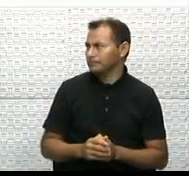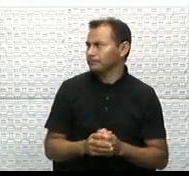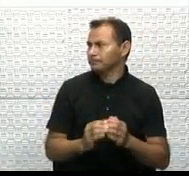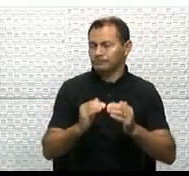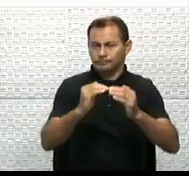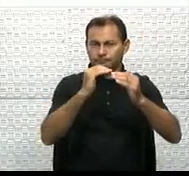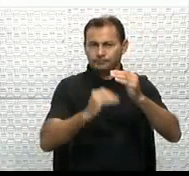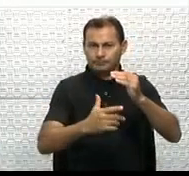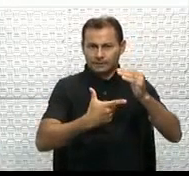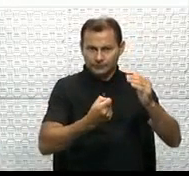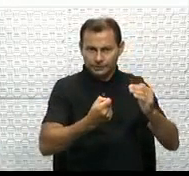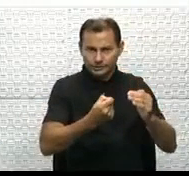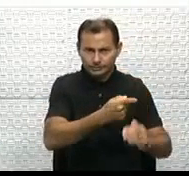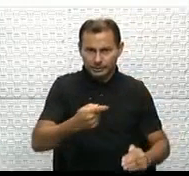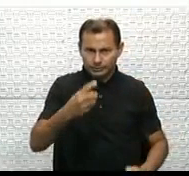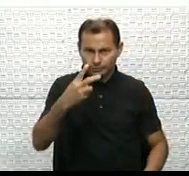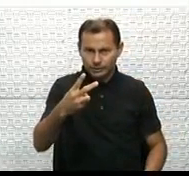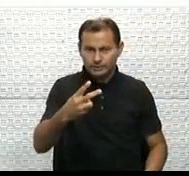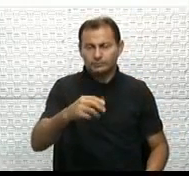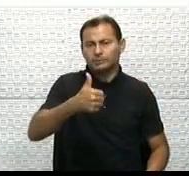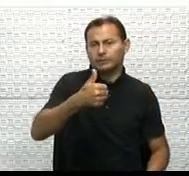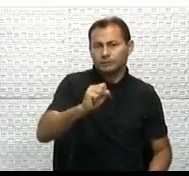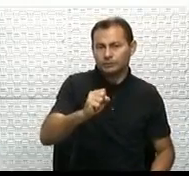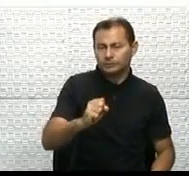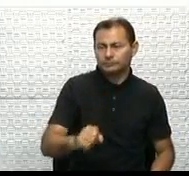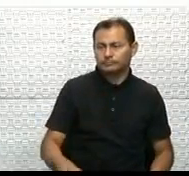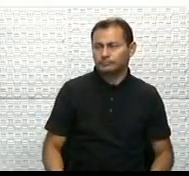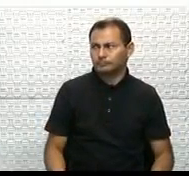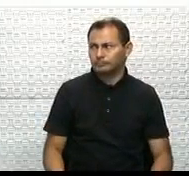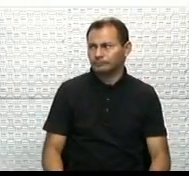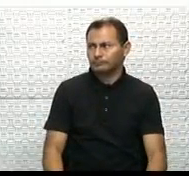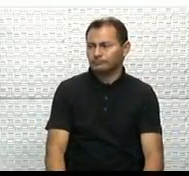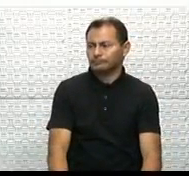E aí embaixo, 20 menos 2, 18.